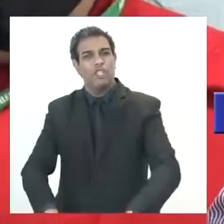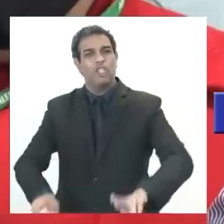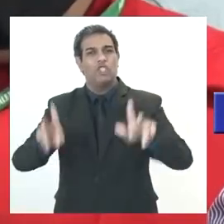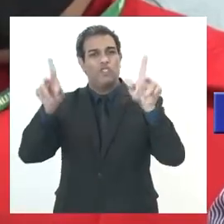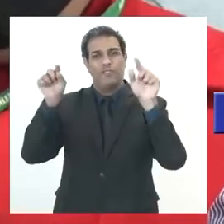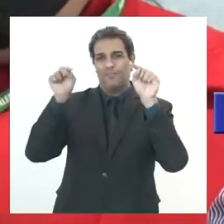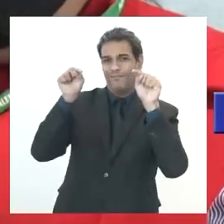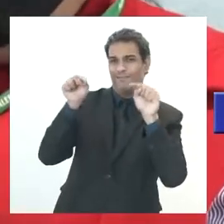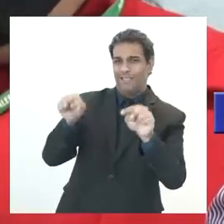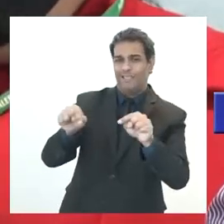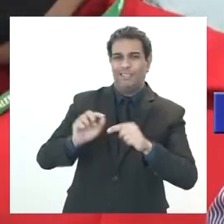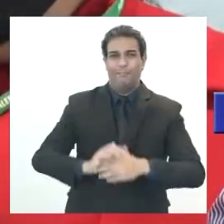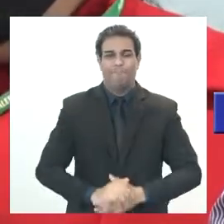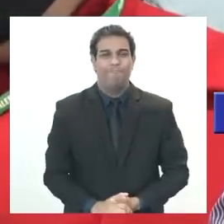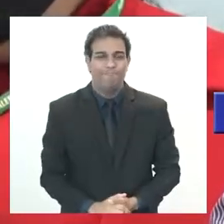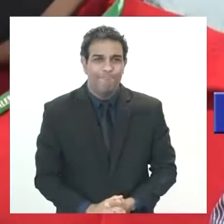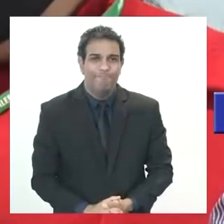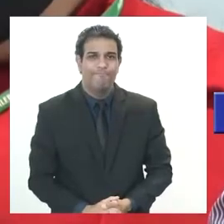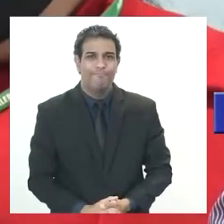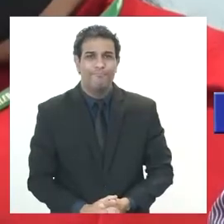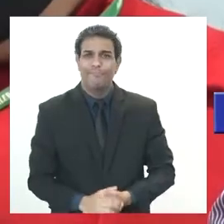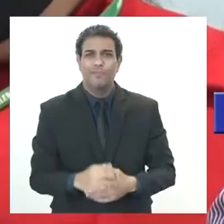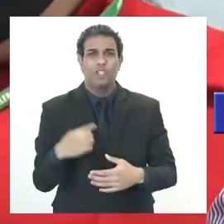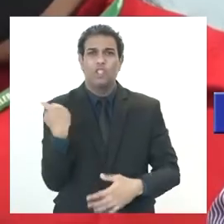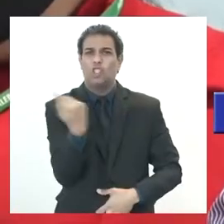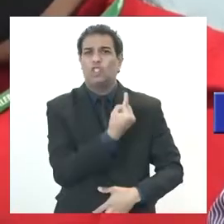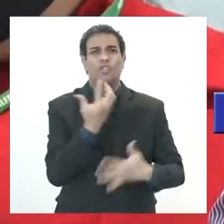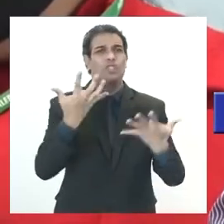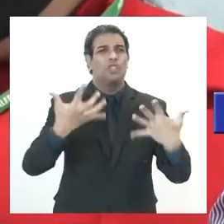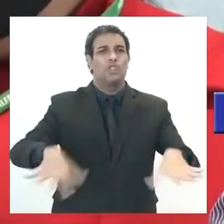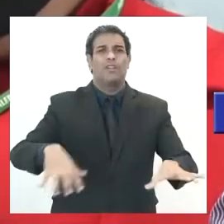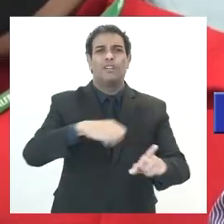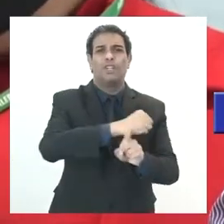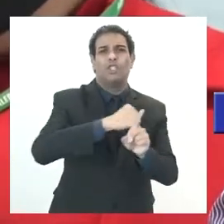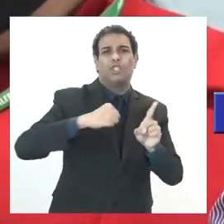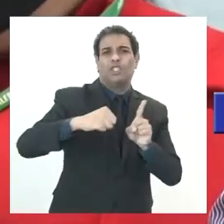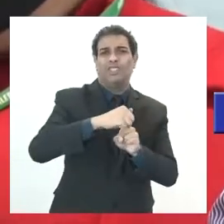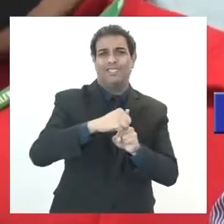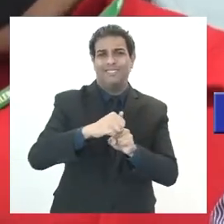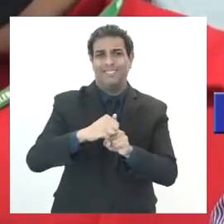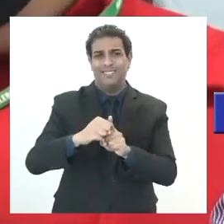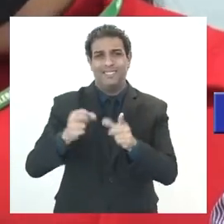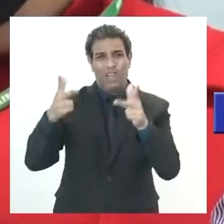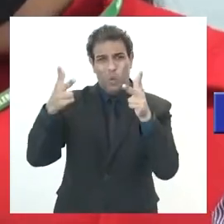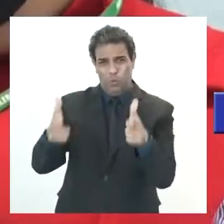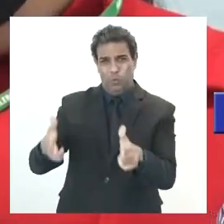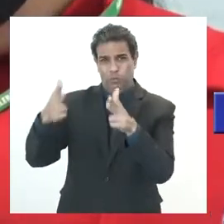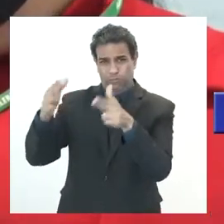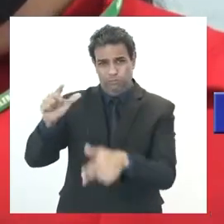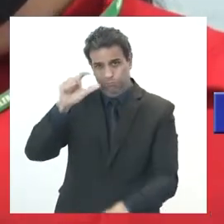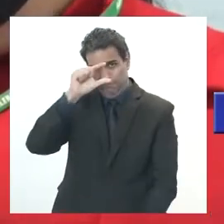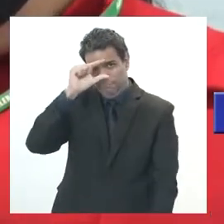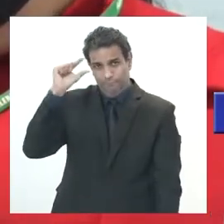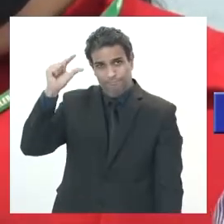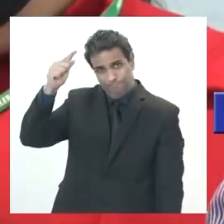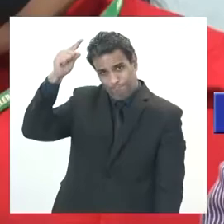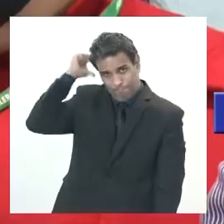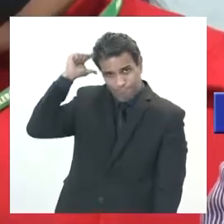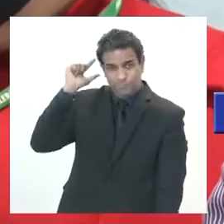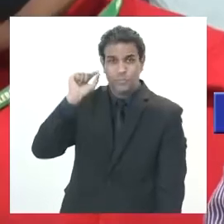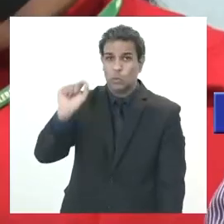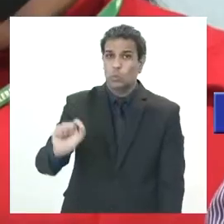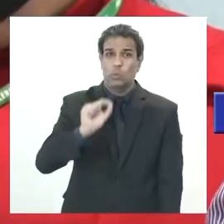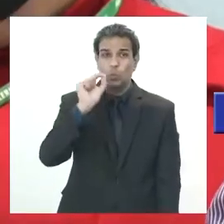que está sendo construída nós não queremos a sociedade é que o Paulo Guedes tá tá propondo ele tem que